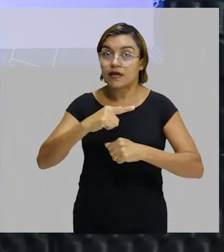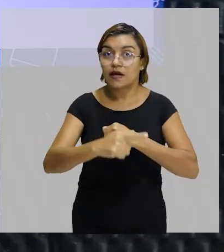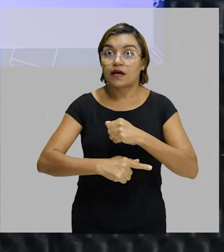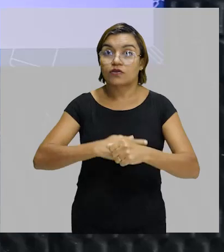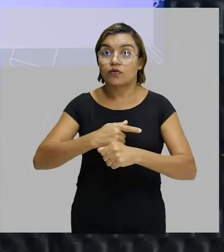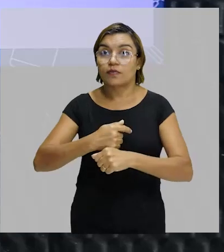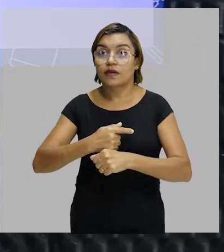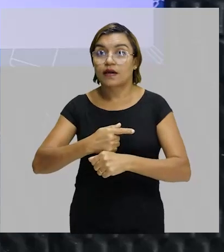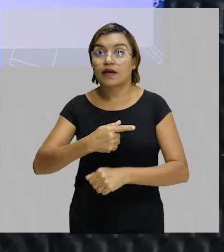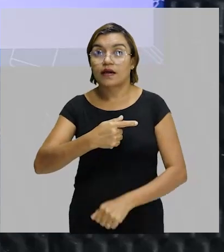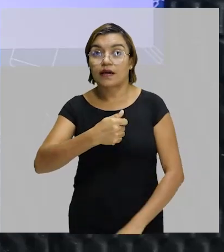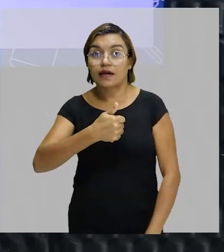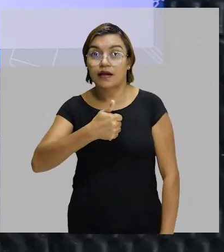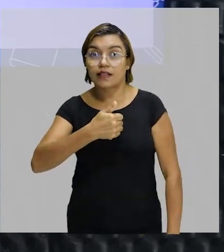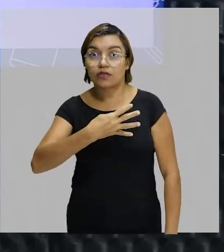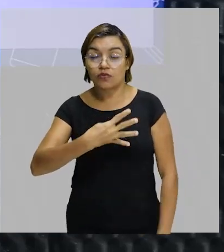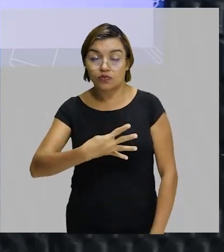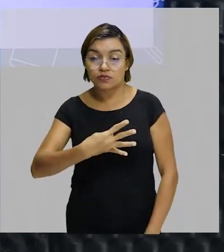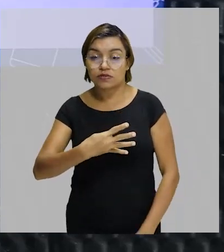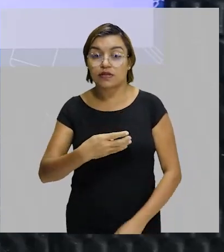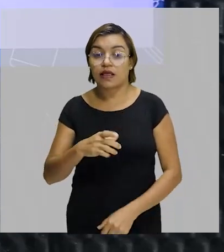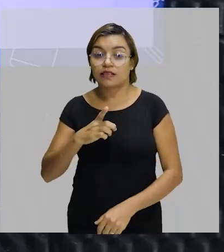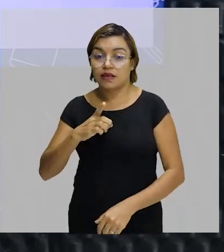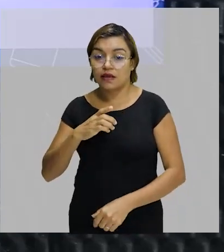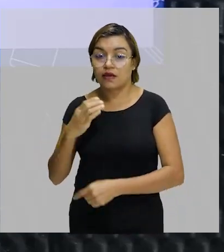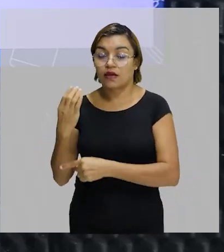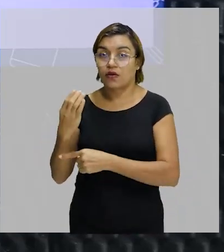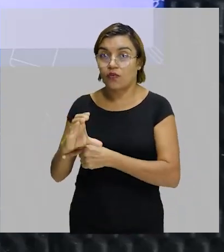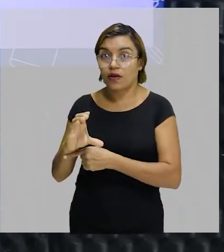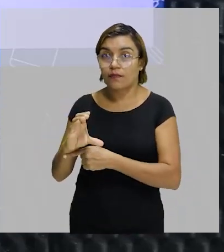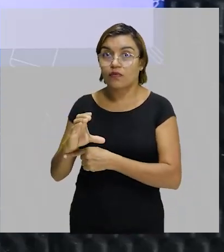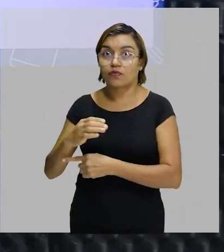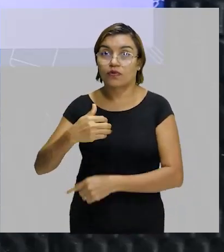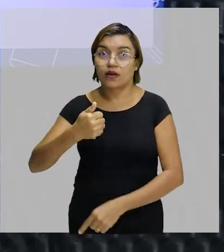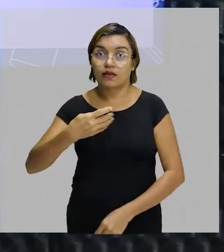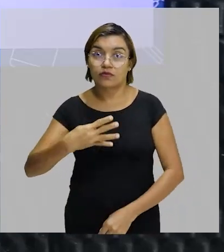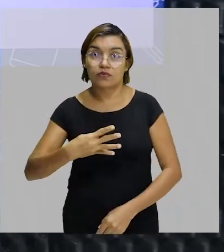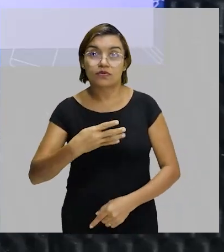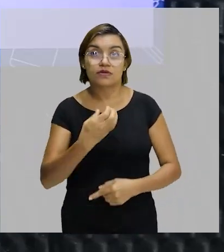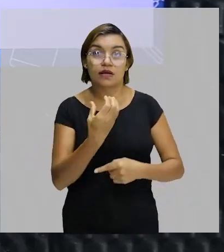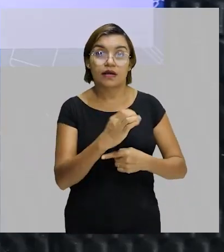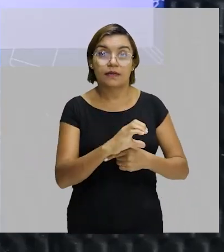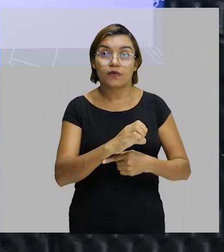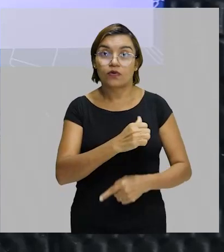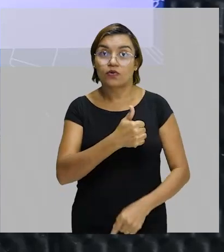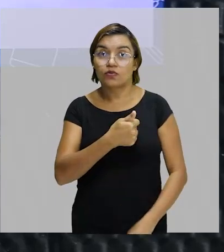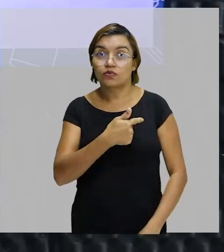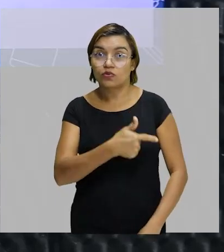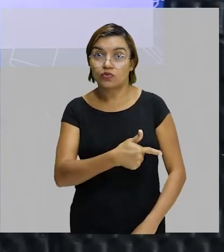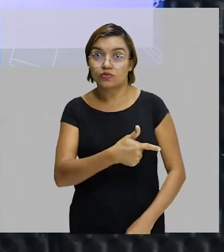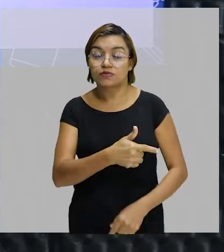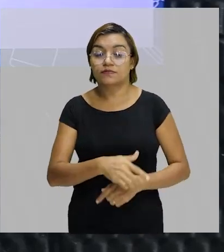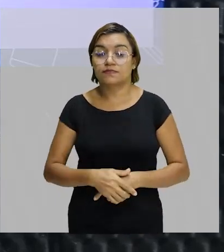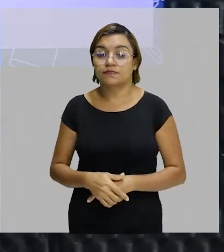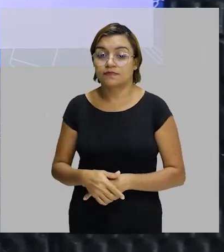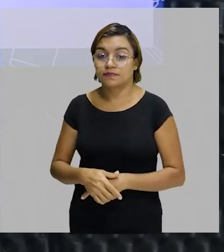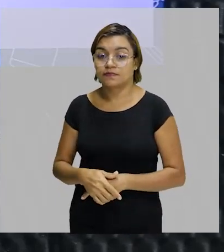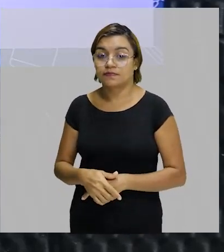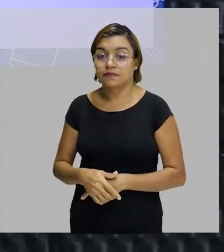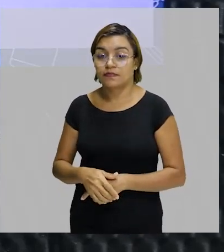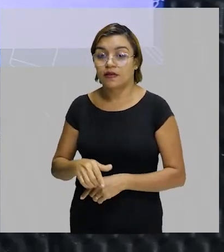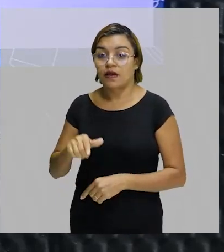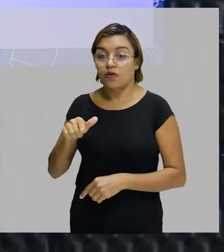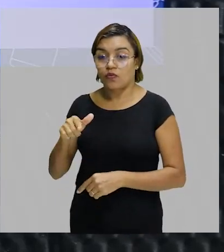tenho o carbono 12, o carbono 14. O carbono 14, ele é